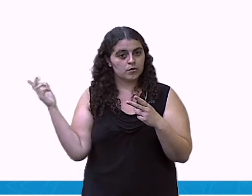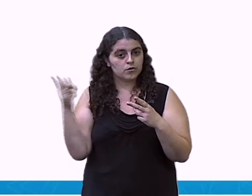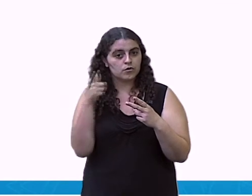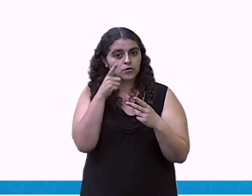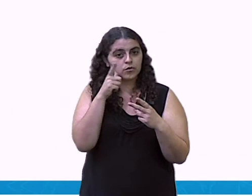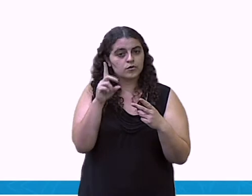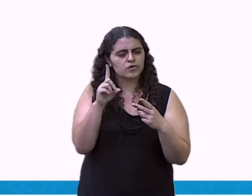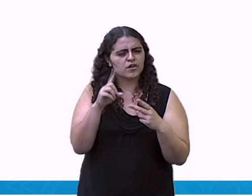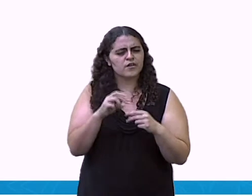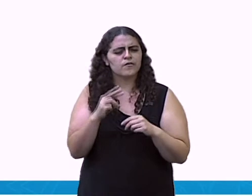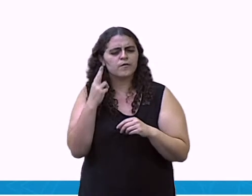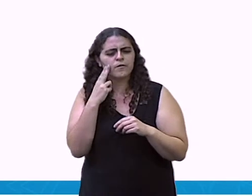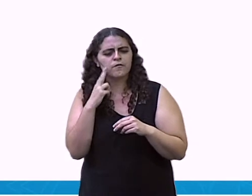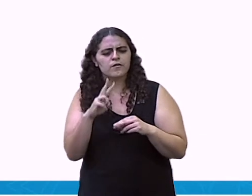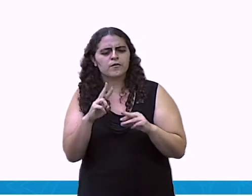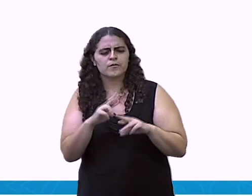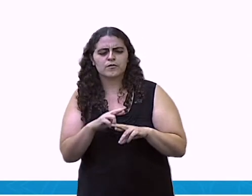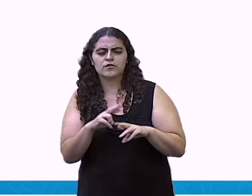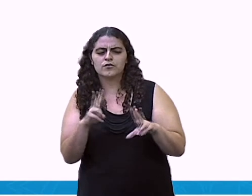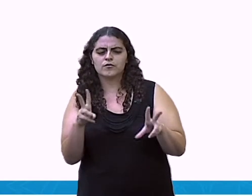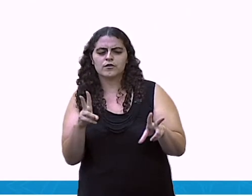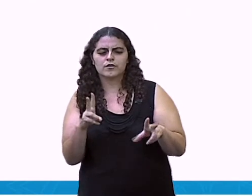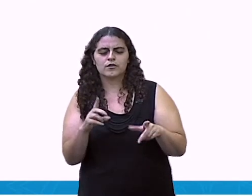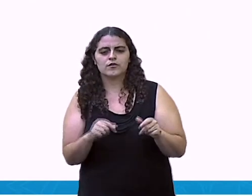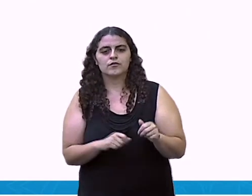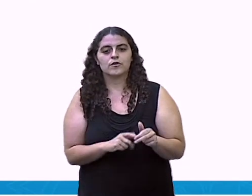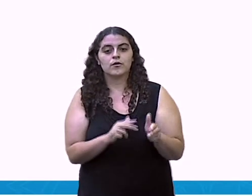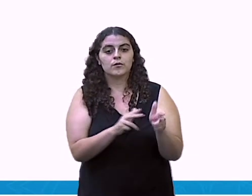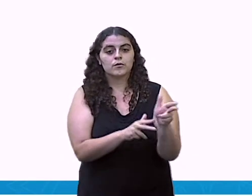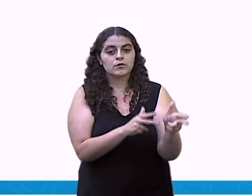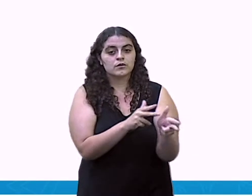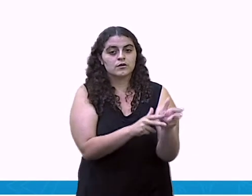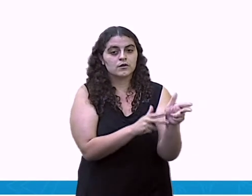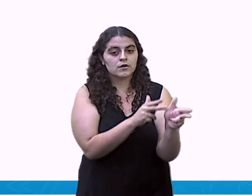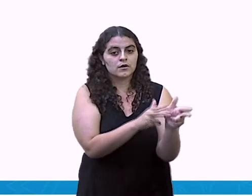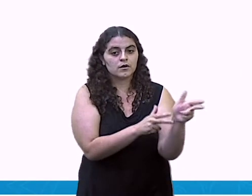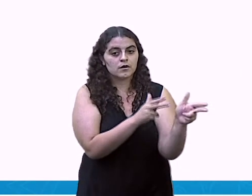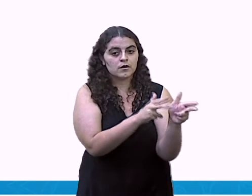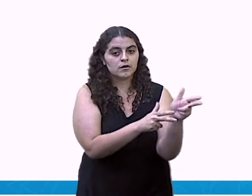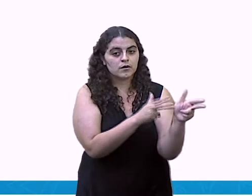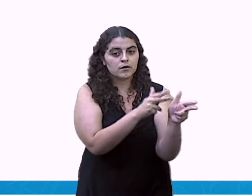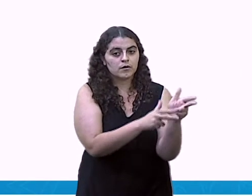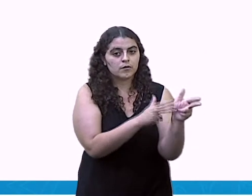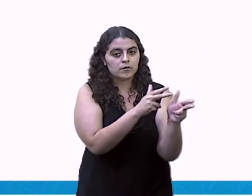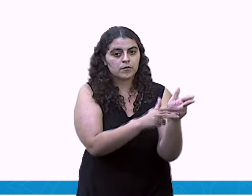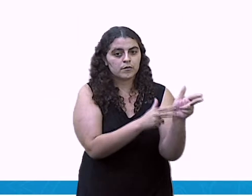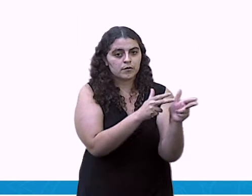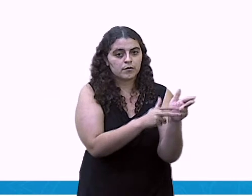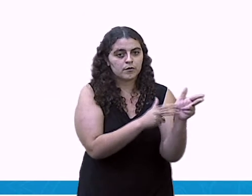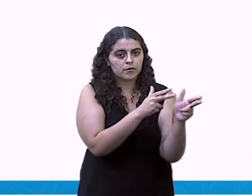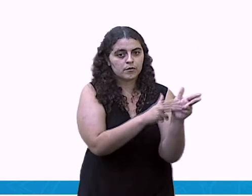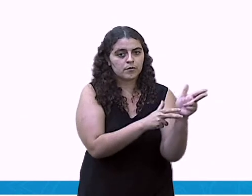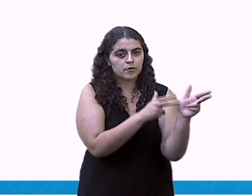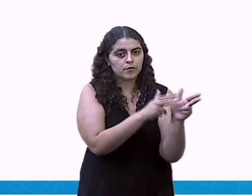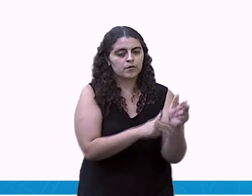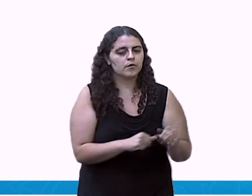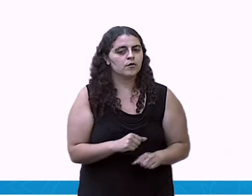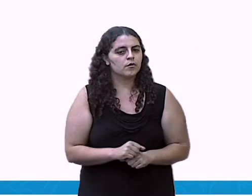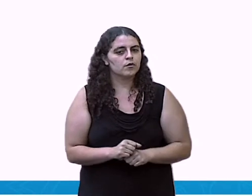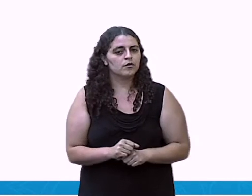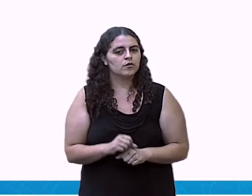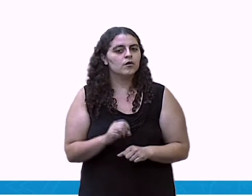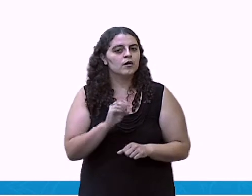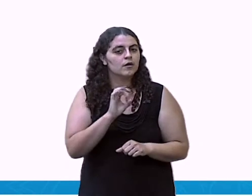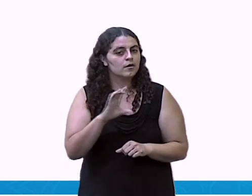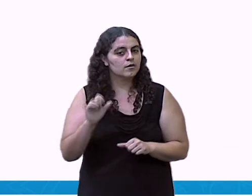conseguimos ver algumas interferências. A linha do trem, né, como meio de transporte. Lembrando que toda modificação ela